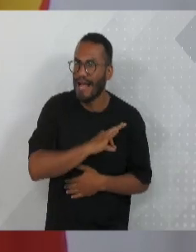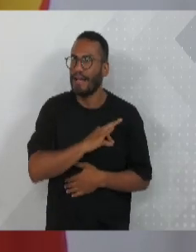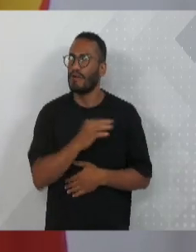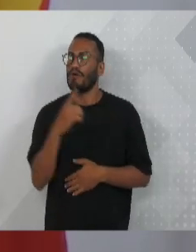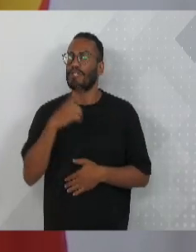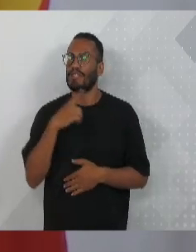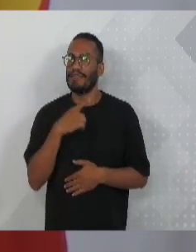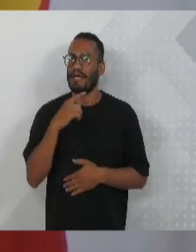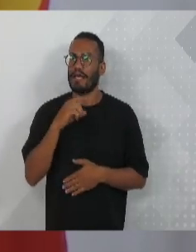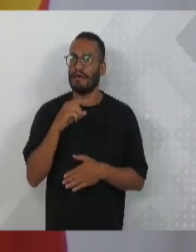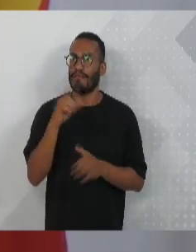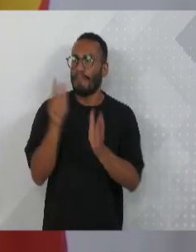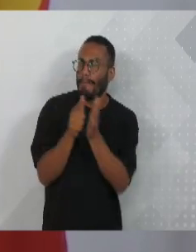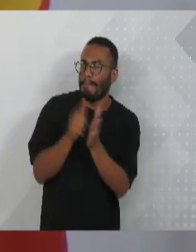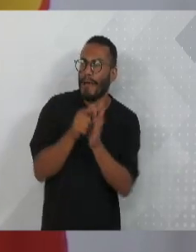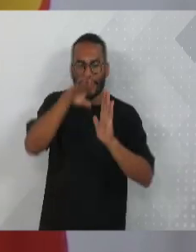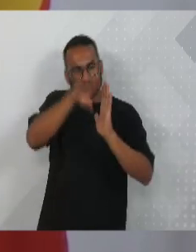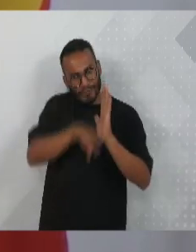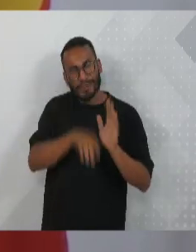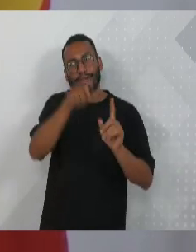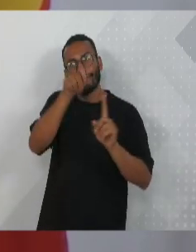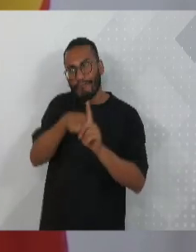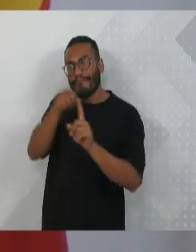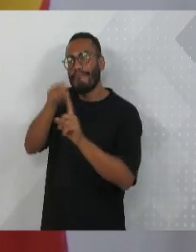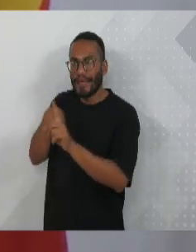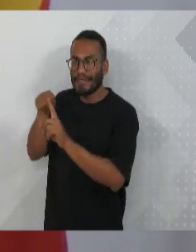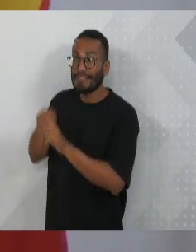tem o holerite, que é descontado todo mês. É